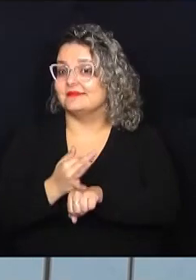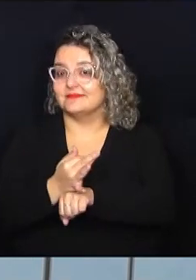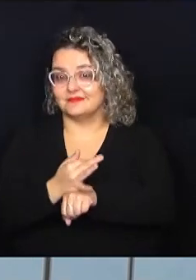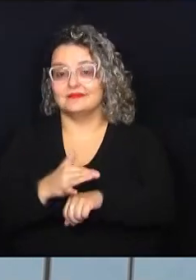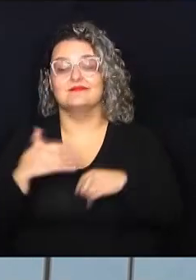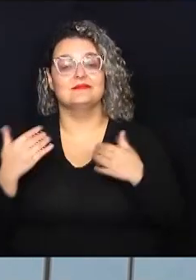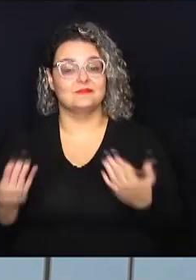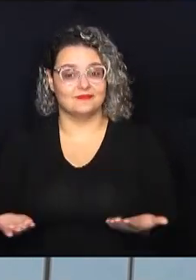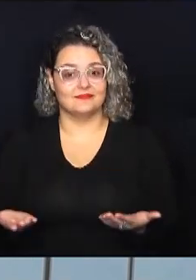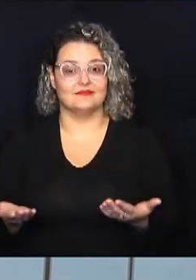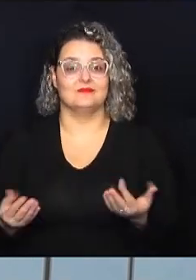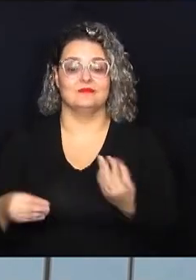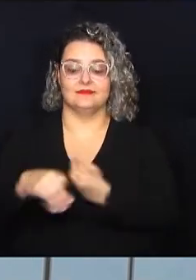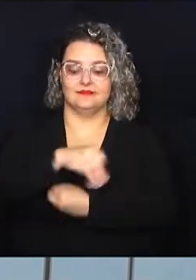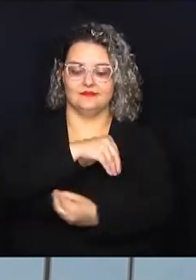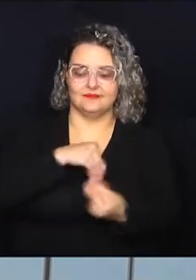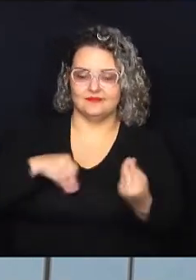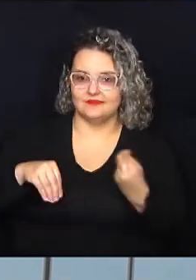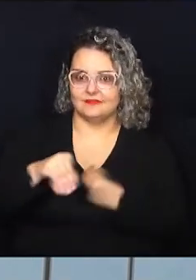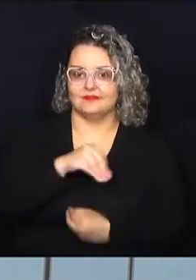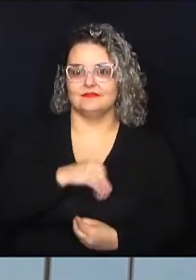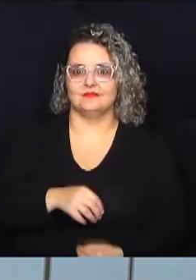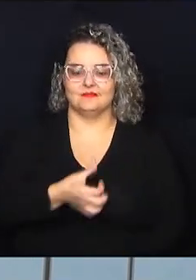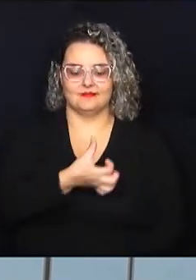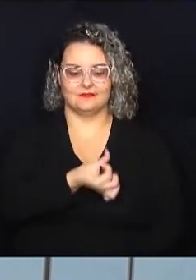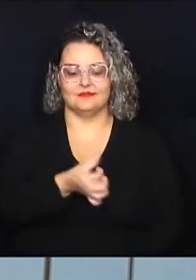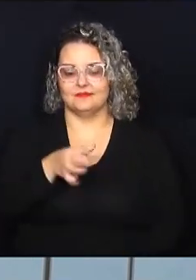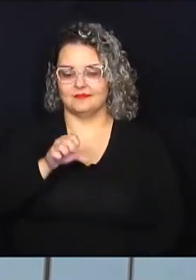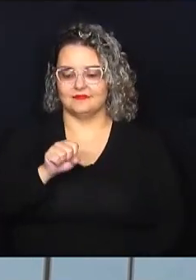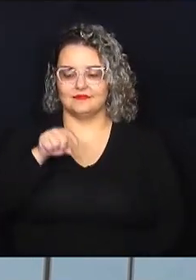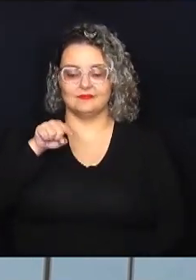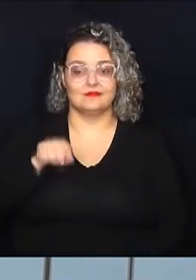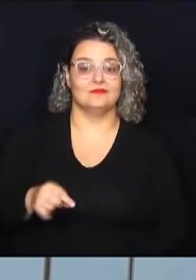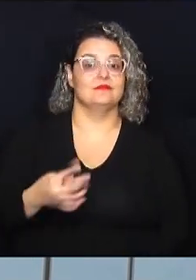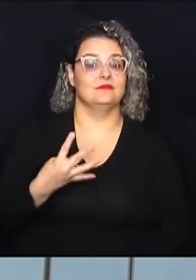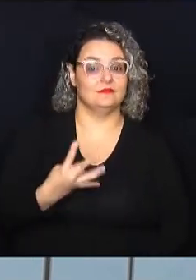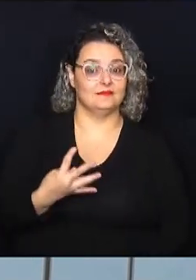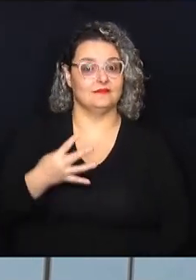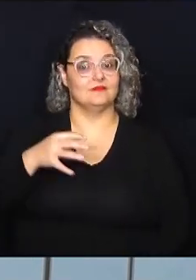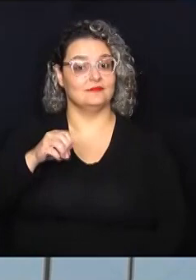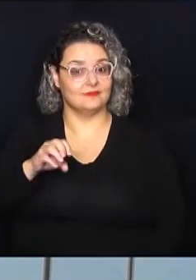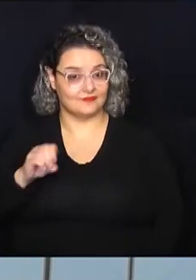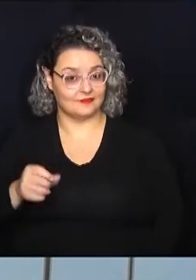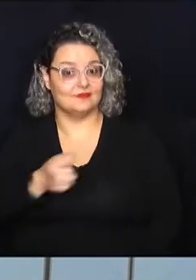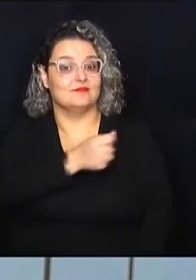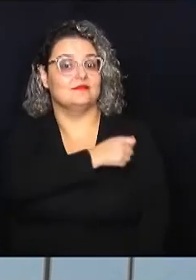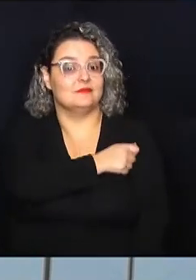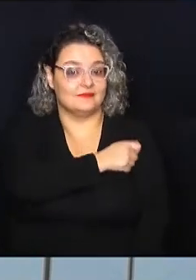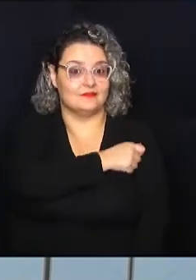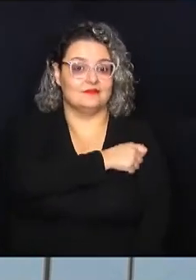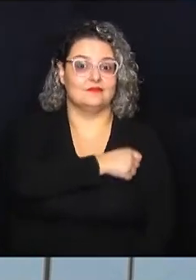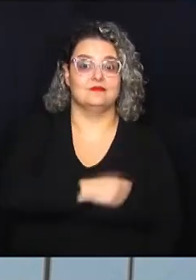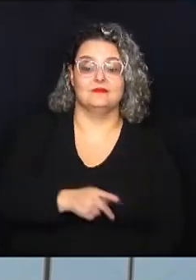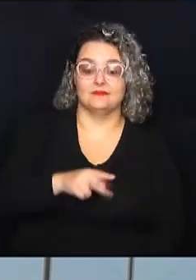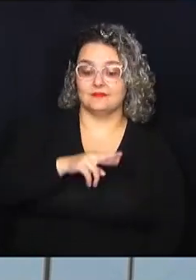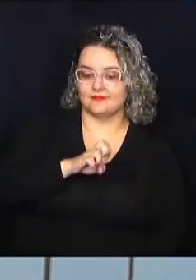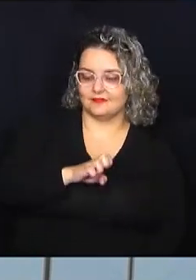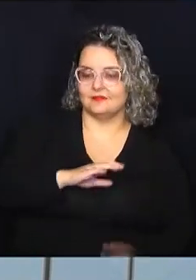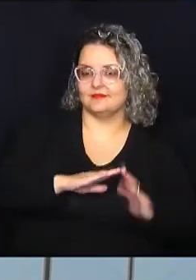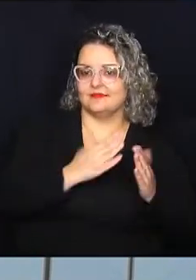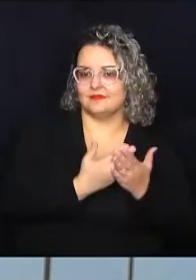então isso envolve aí 68.400 alunos estudantes da pré-escola